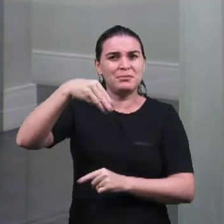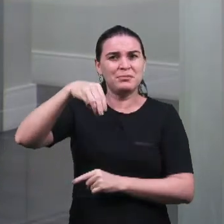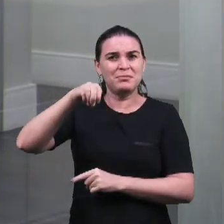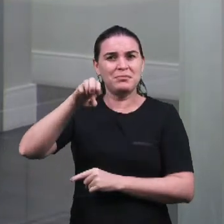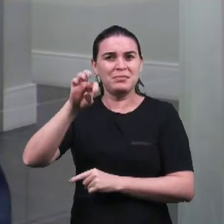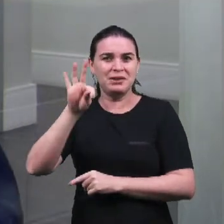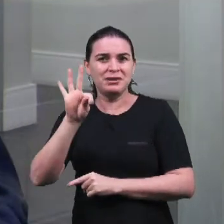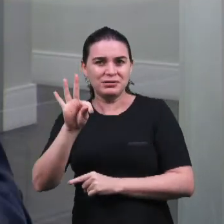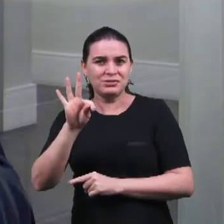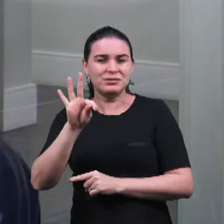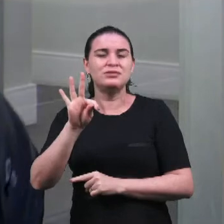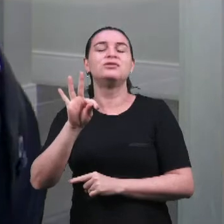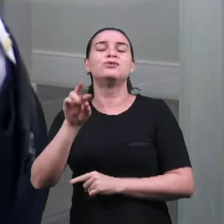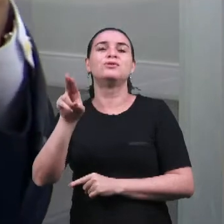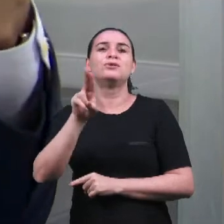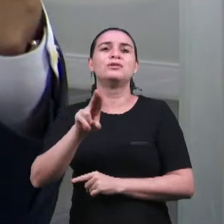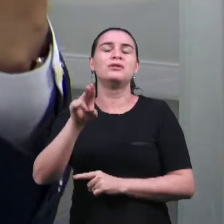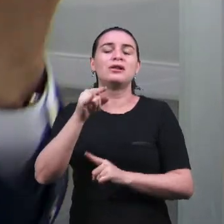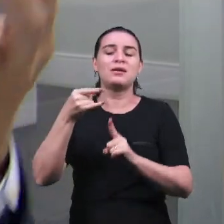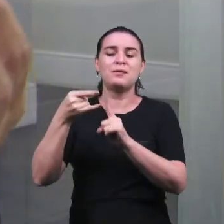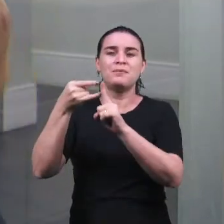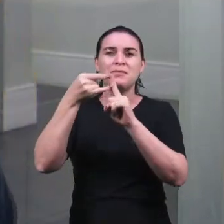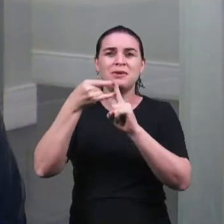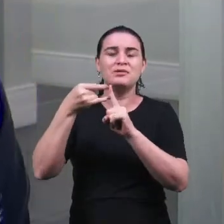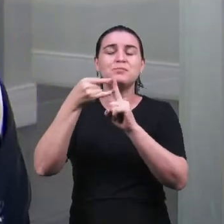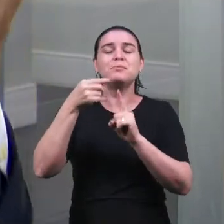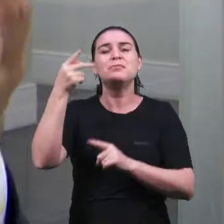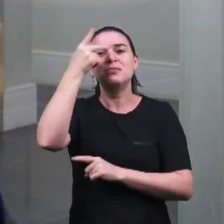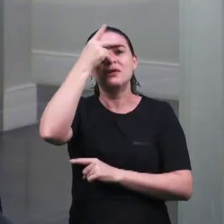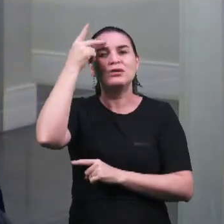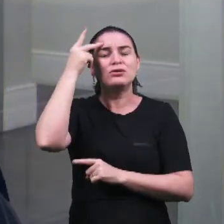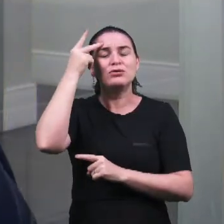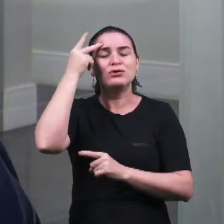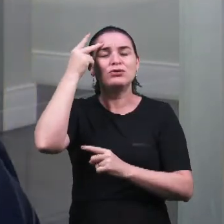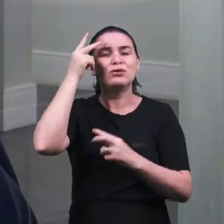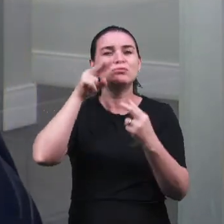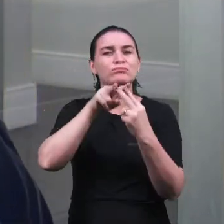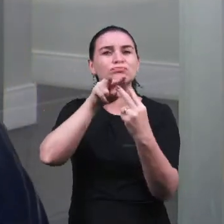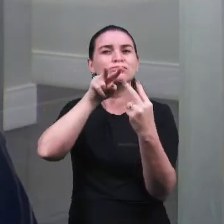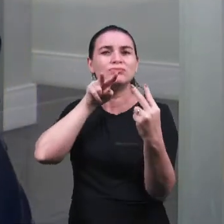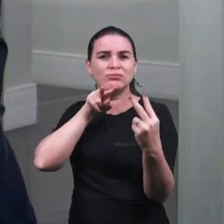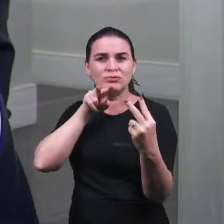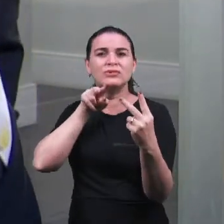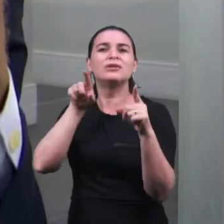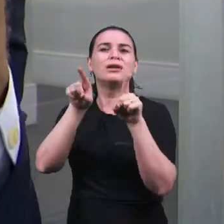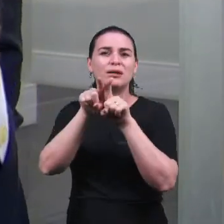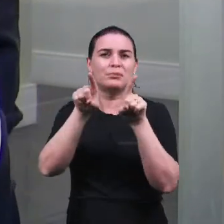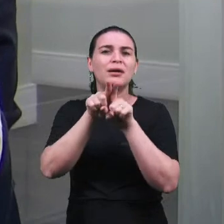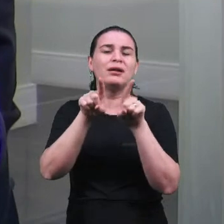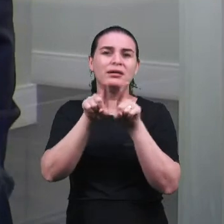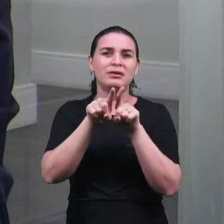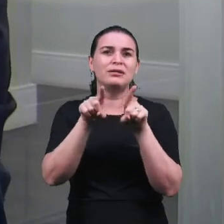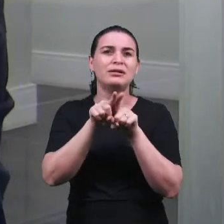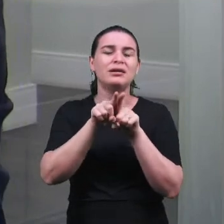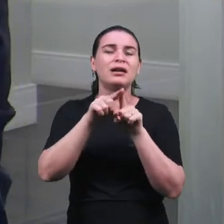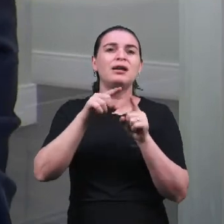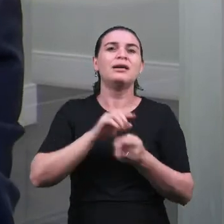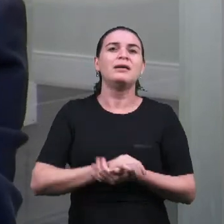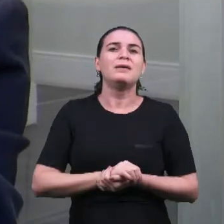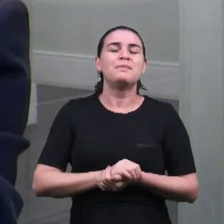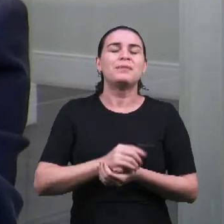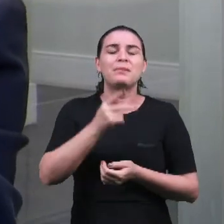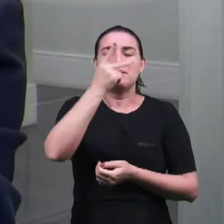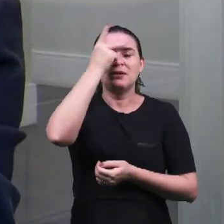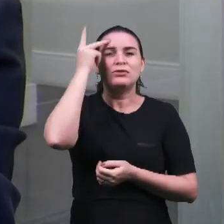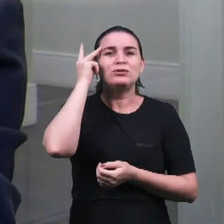foi um dia bom, porque era o testemunho desses irmãos que foram surfistas profissionais, que também vieram do mundo. E tivemos